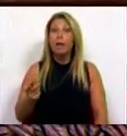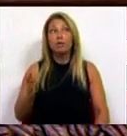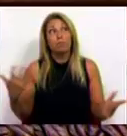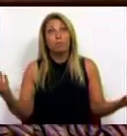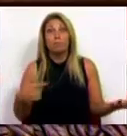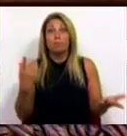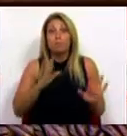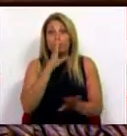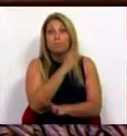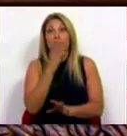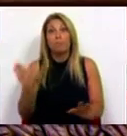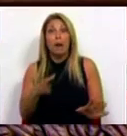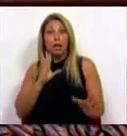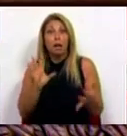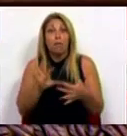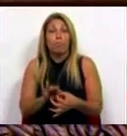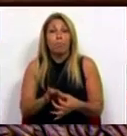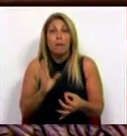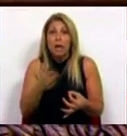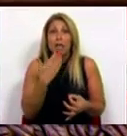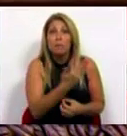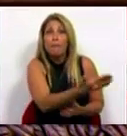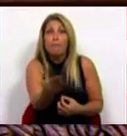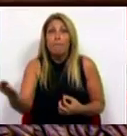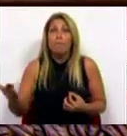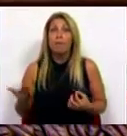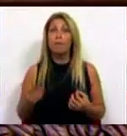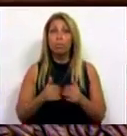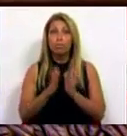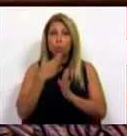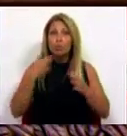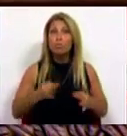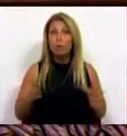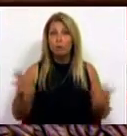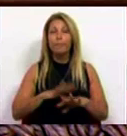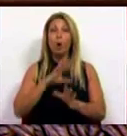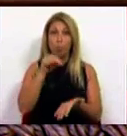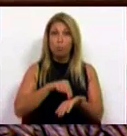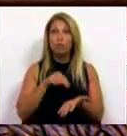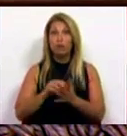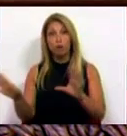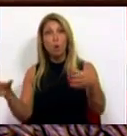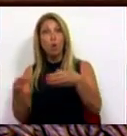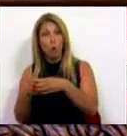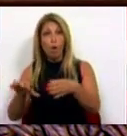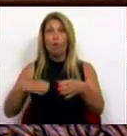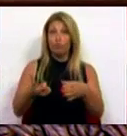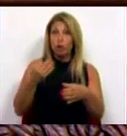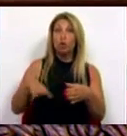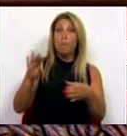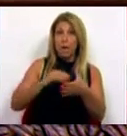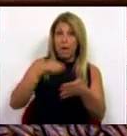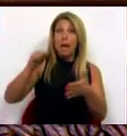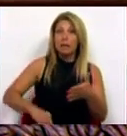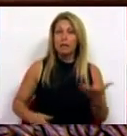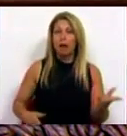consequentemente. E é isso que vos pedimos a todos. E por isso, na posição conjunta que assinámos entre os Verdes e o Partido Socialista, os Verdes